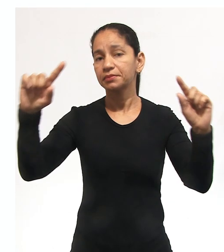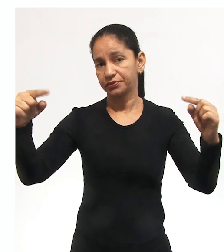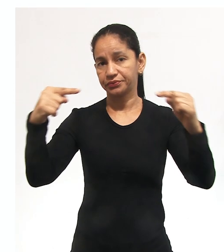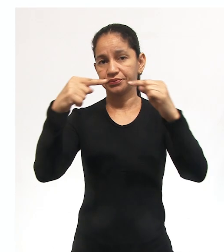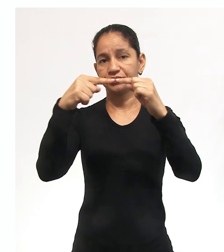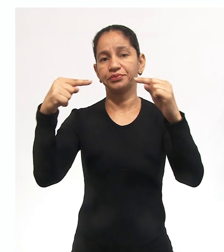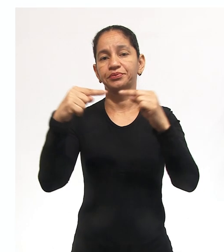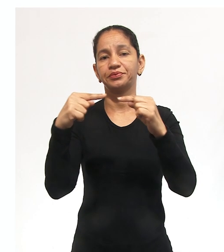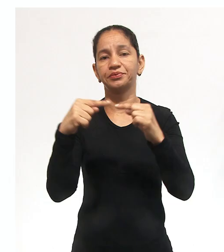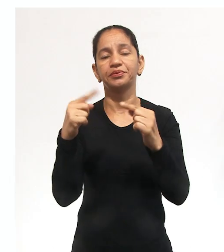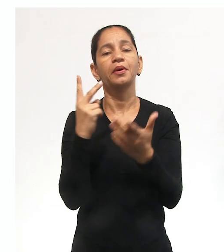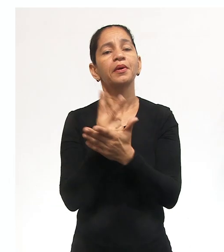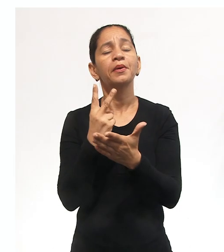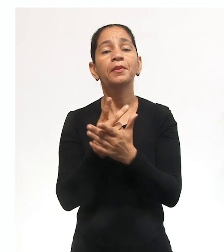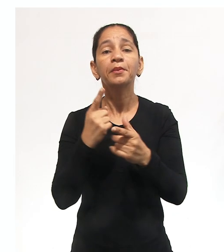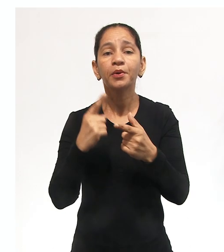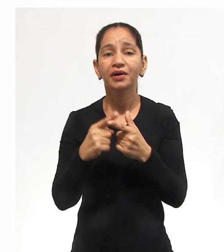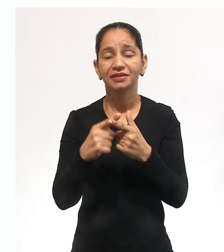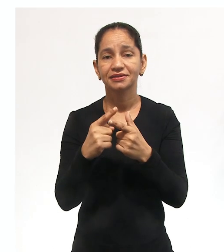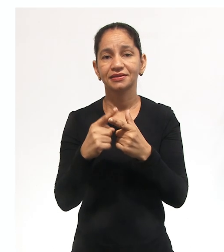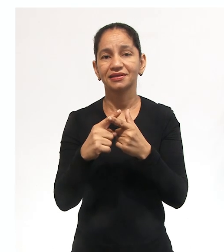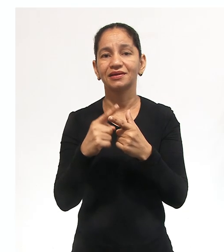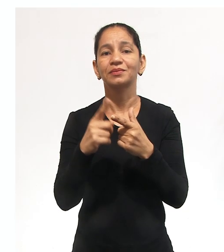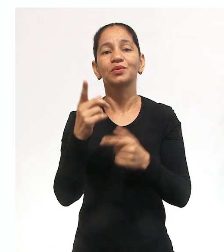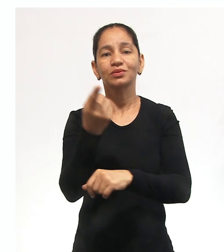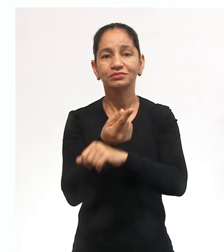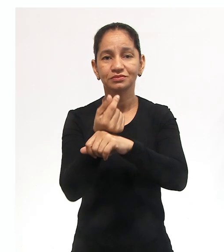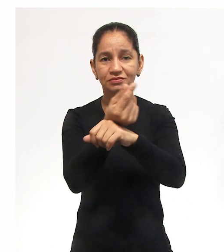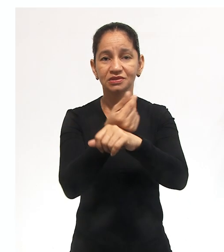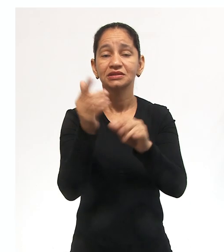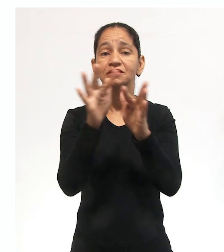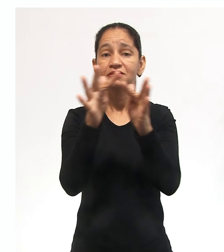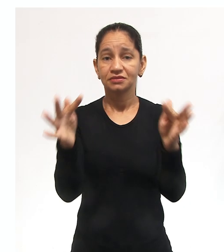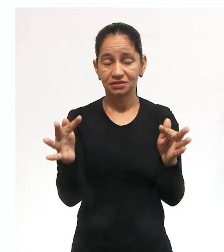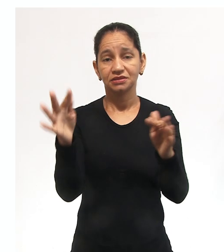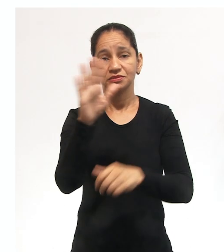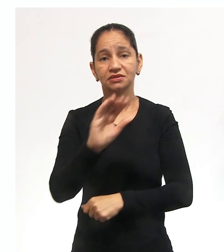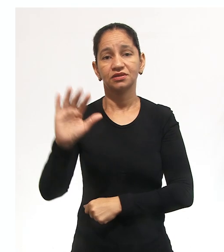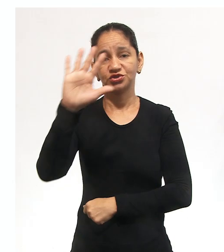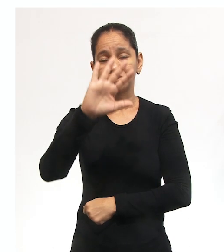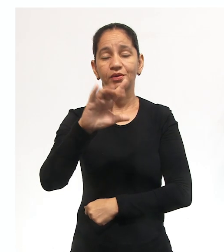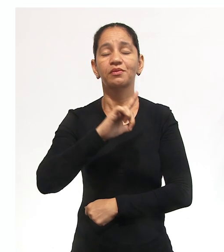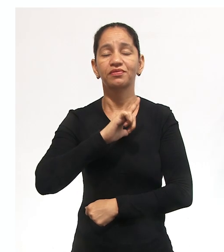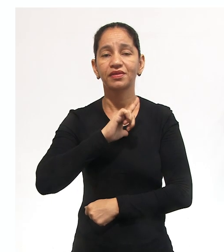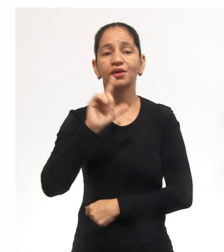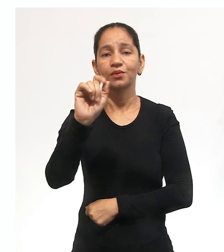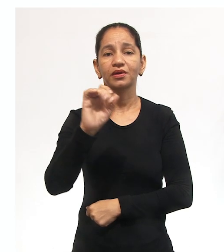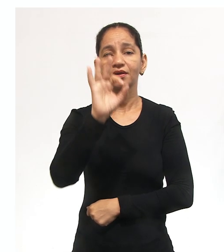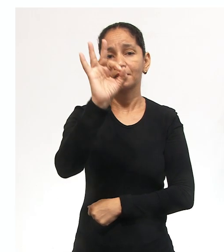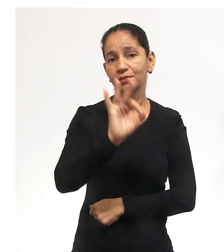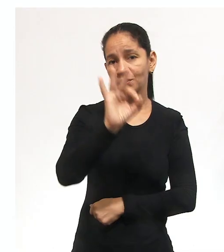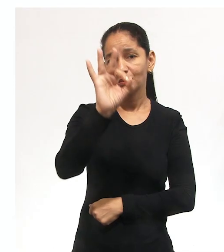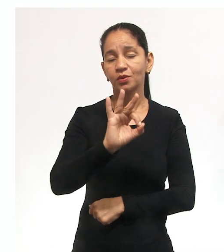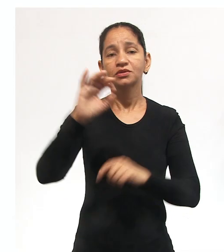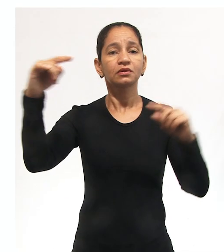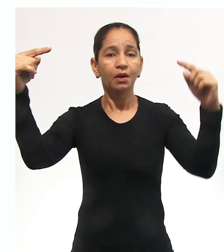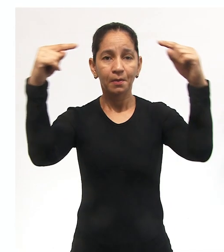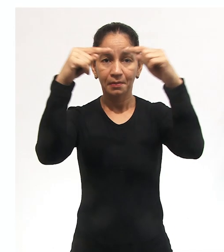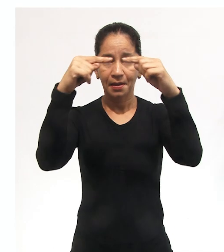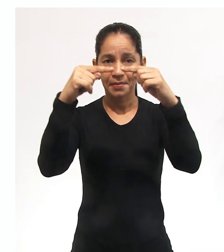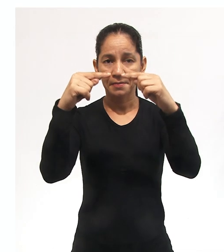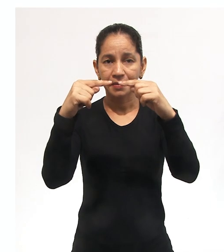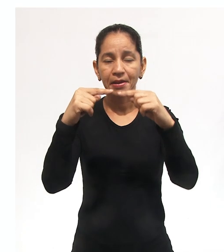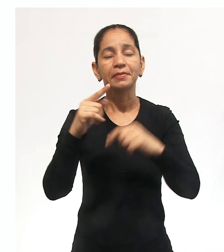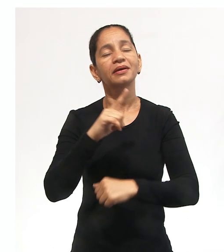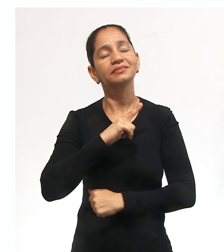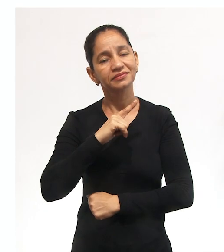proporcionalidade, porque sempre num regime de capitalização simples, a gente vai ter taxas proporcionais, né?